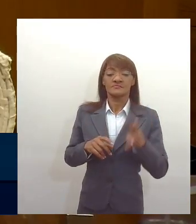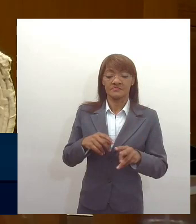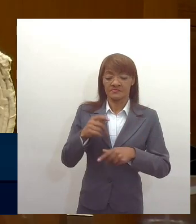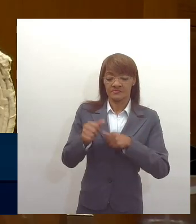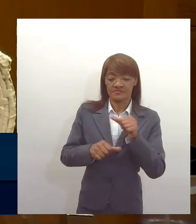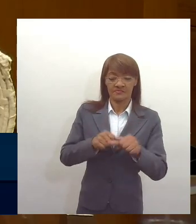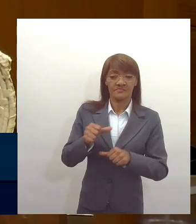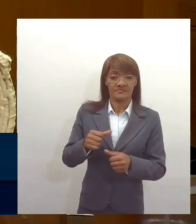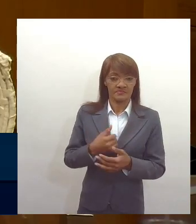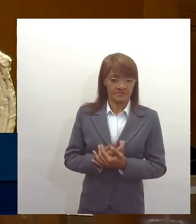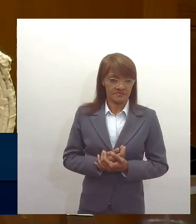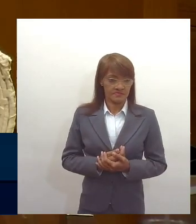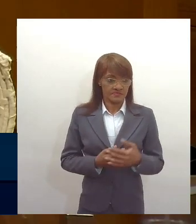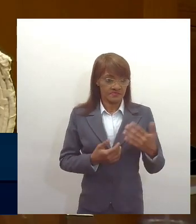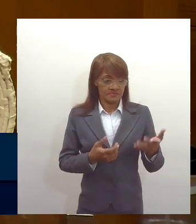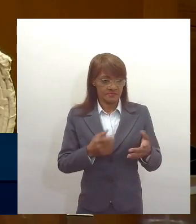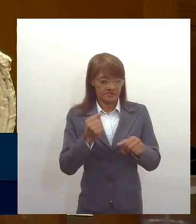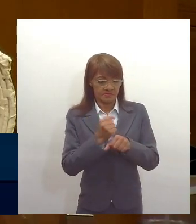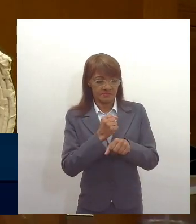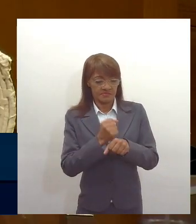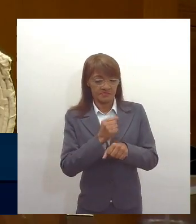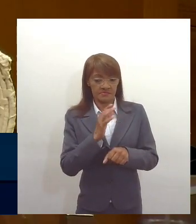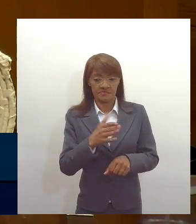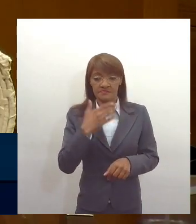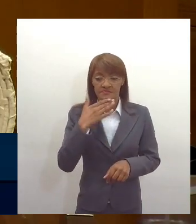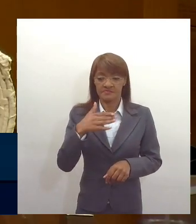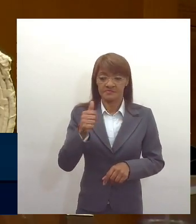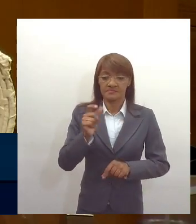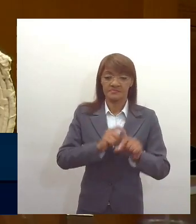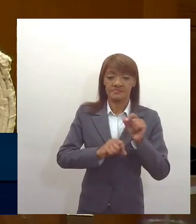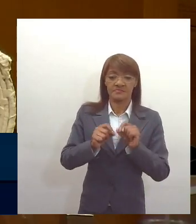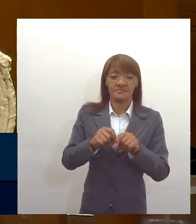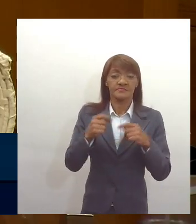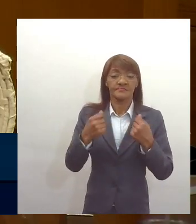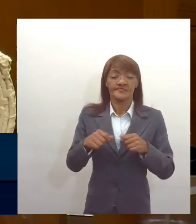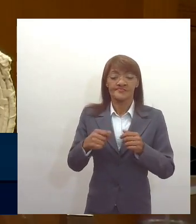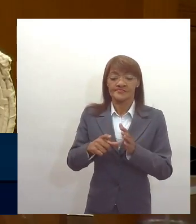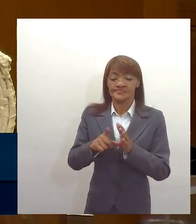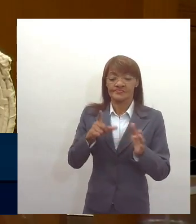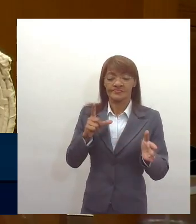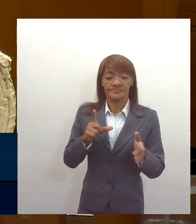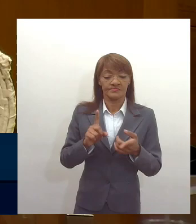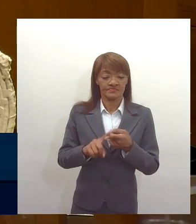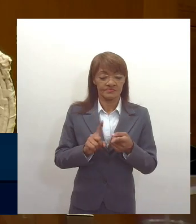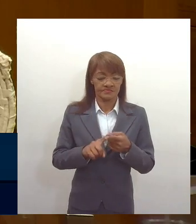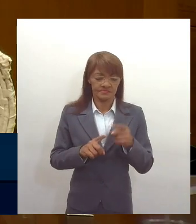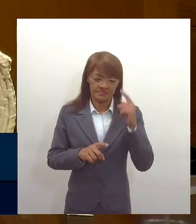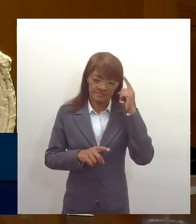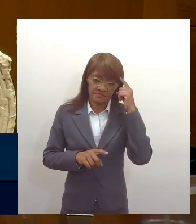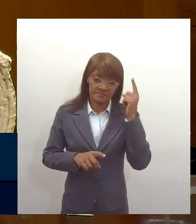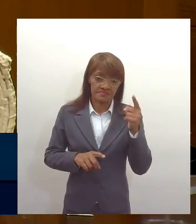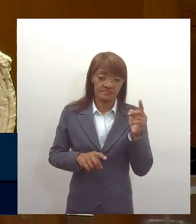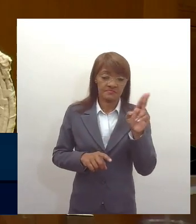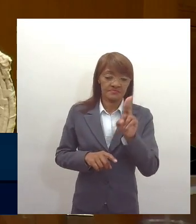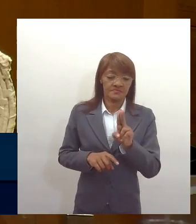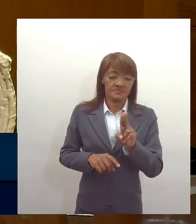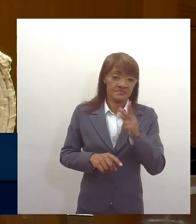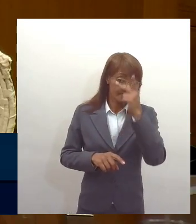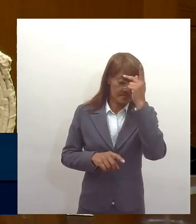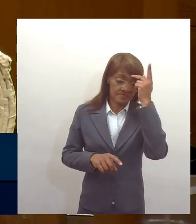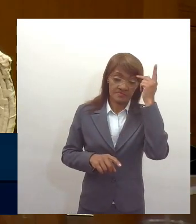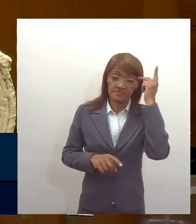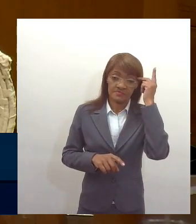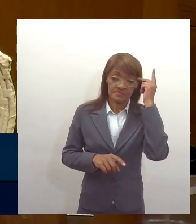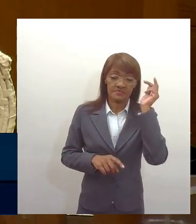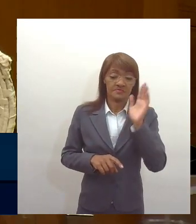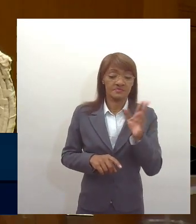de melhorar, precisa pensar também não só nos usuários, mas bem como nos trabalhadores e